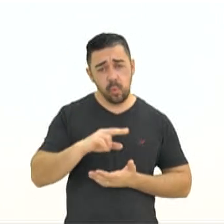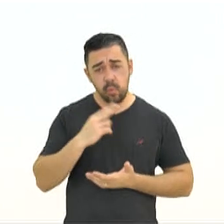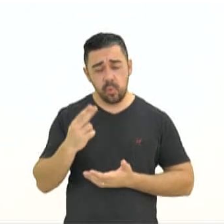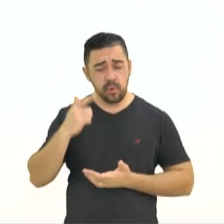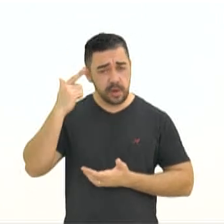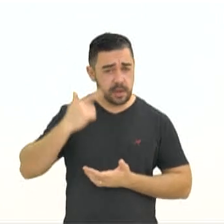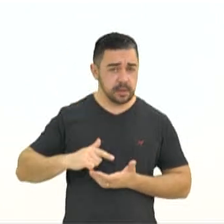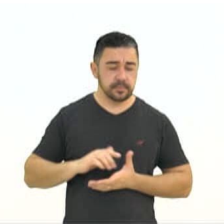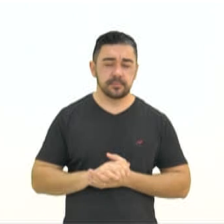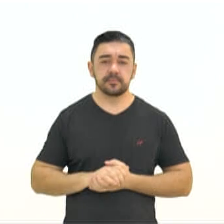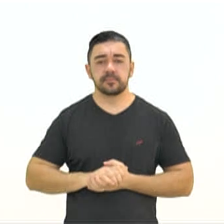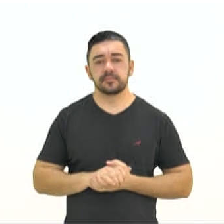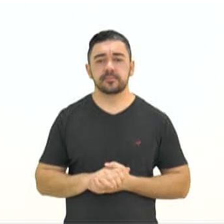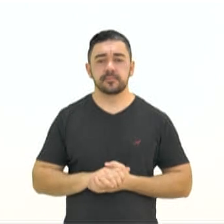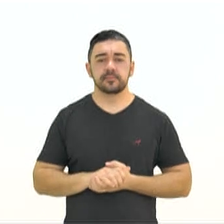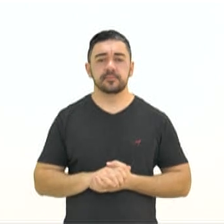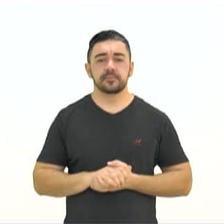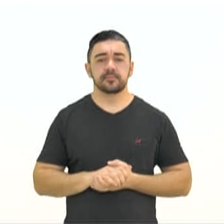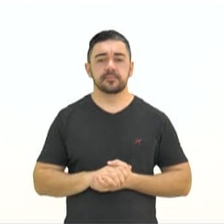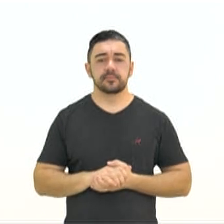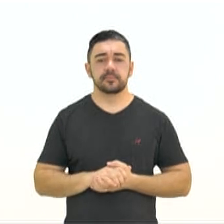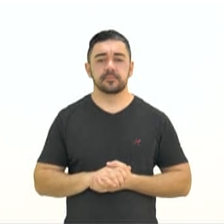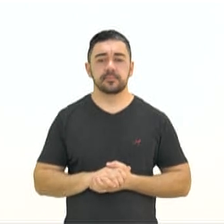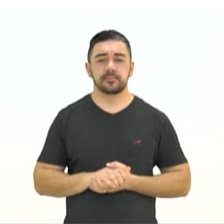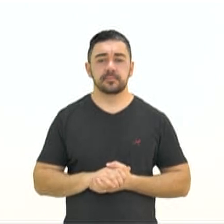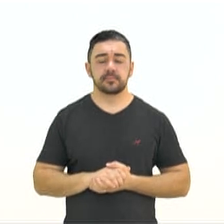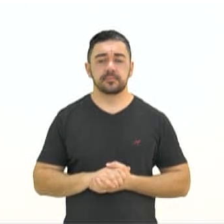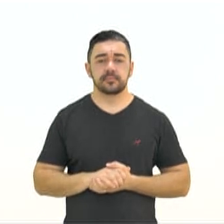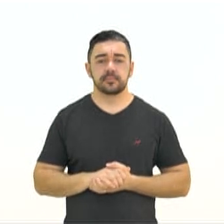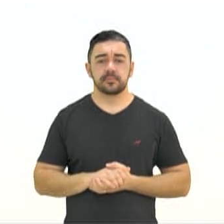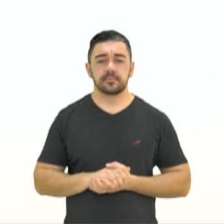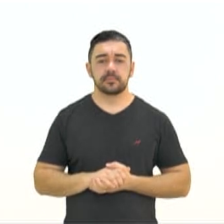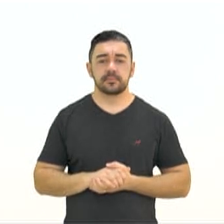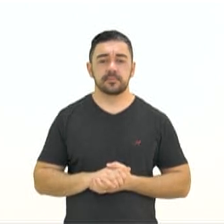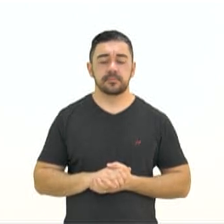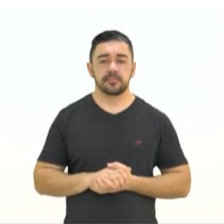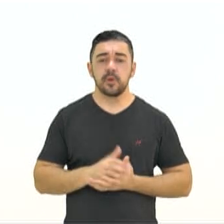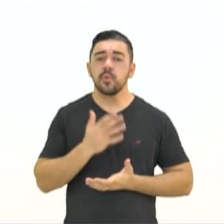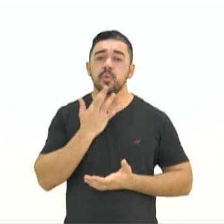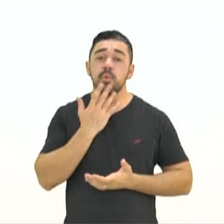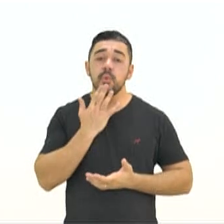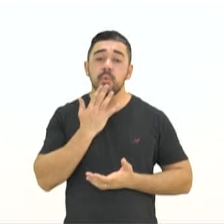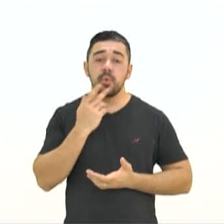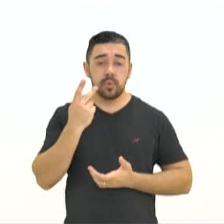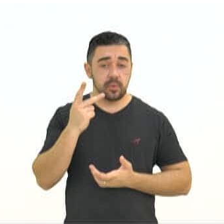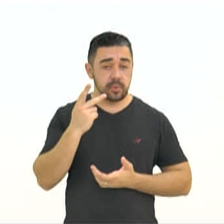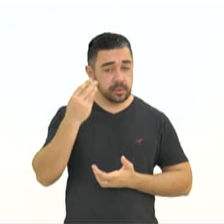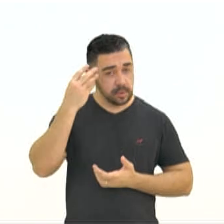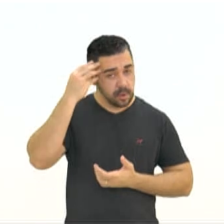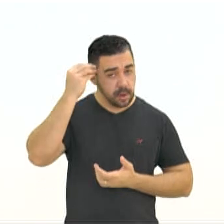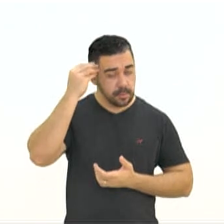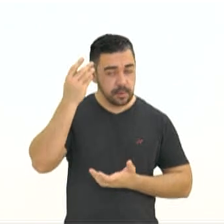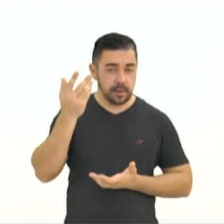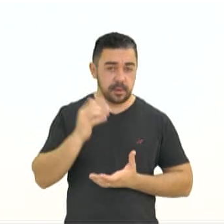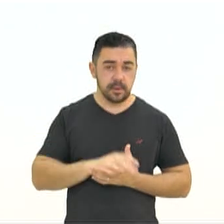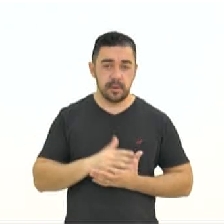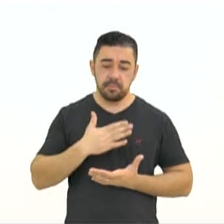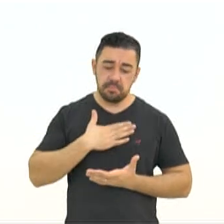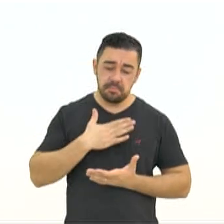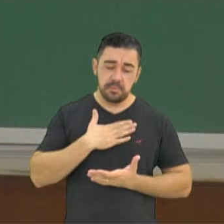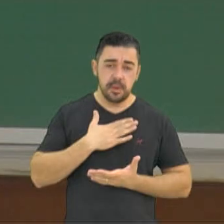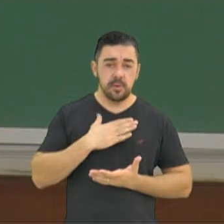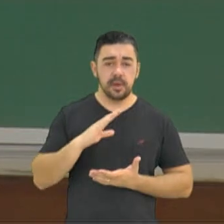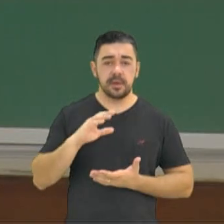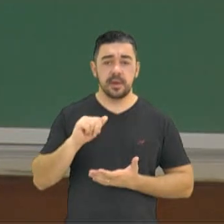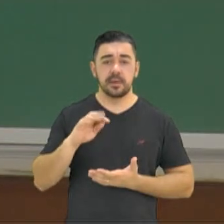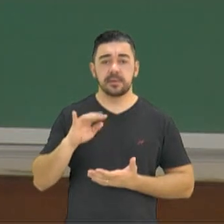liso. Moreno, castanho, rubio, pelirrojo ou outro. Então, aqui é a cor do seu cabelo, né? Você vai marcar ali, o meu castanho.